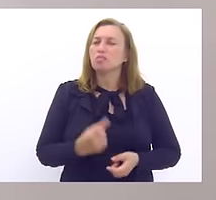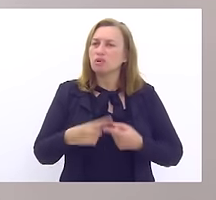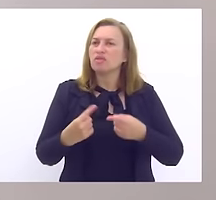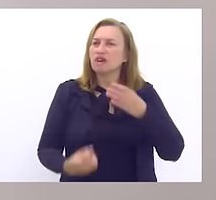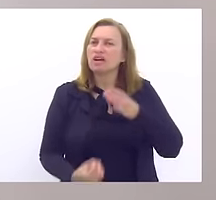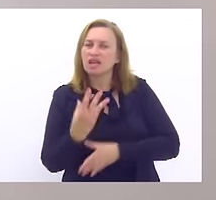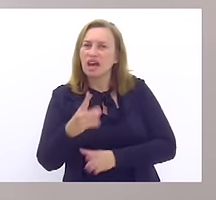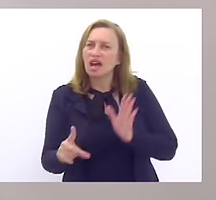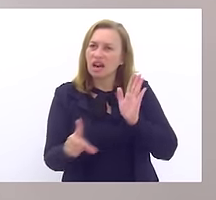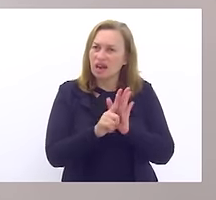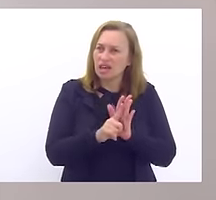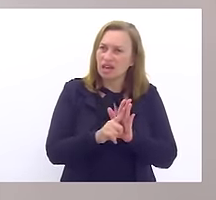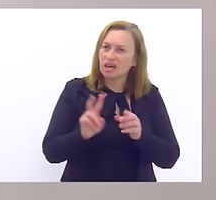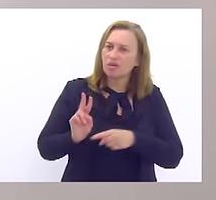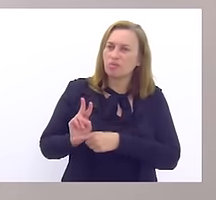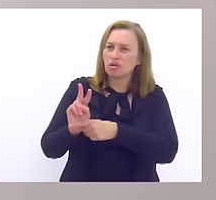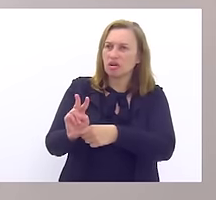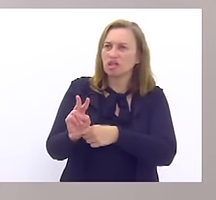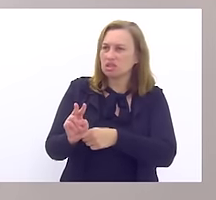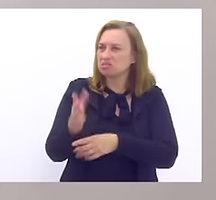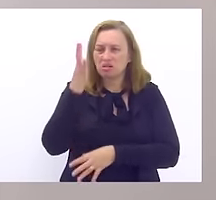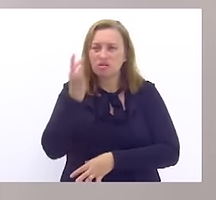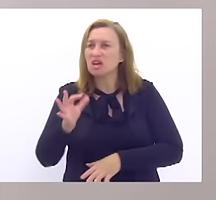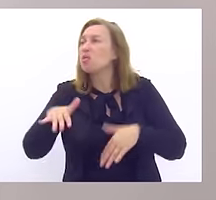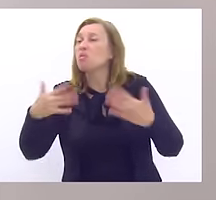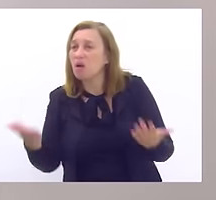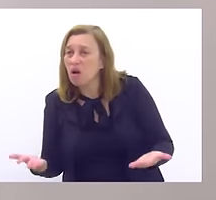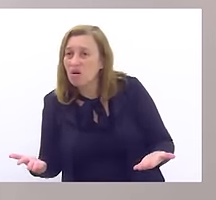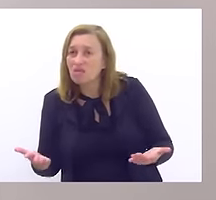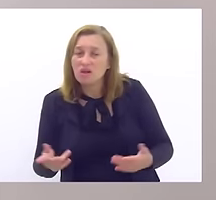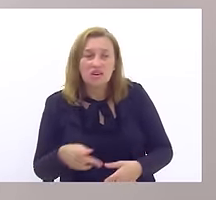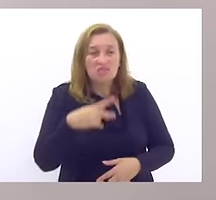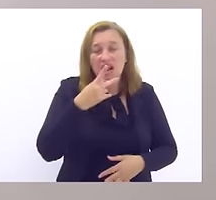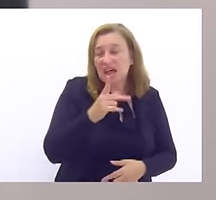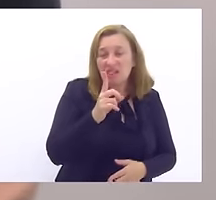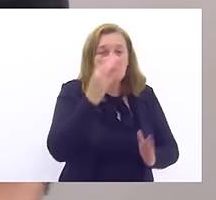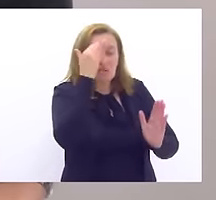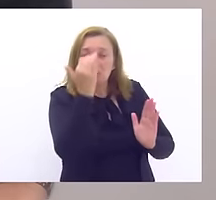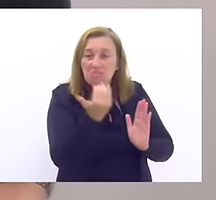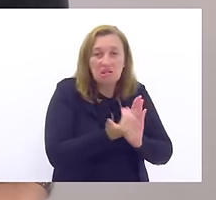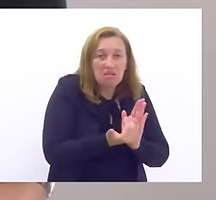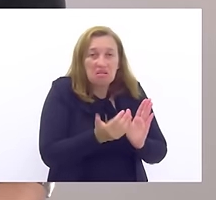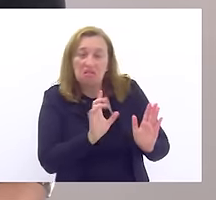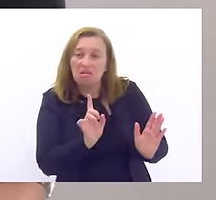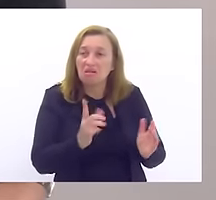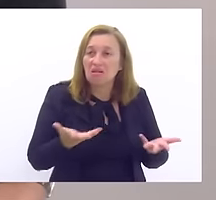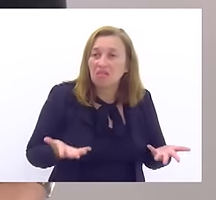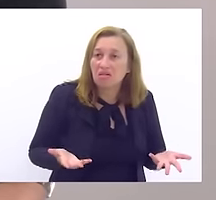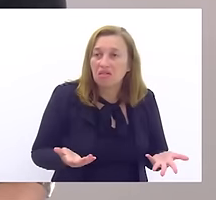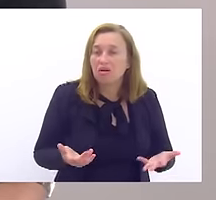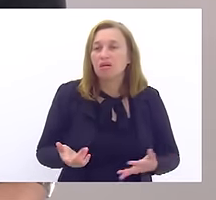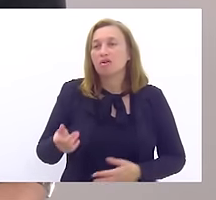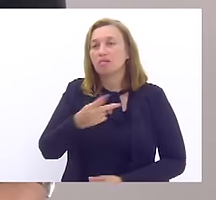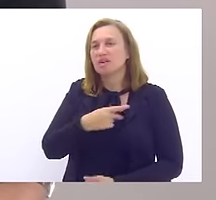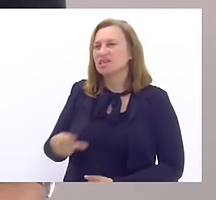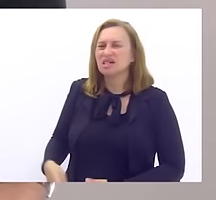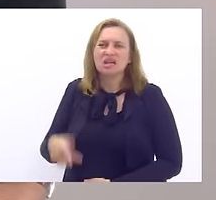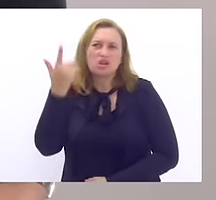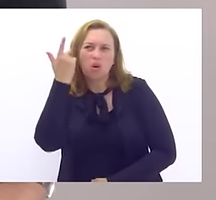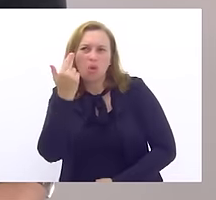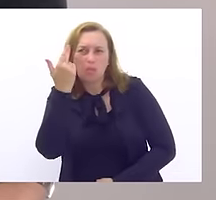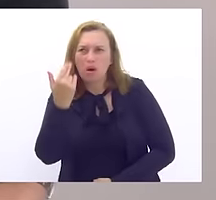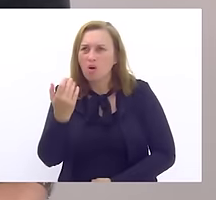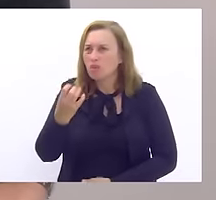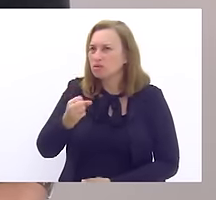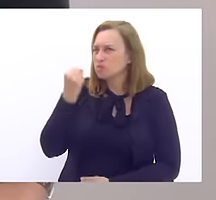a lei a procuradoria sei lá de onde vai não parecerzinho lá falar que não é para cumprir aí Presidente é notório né a celeridade